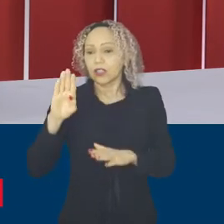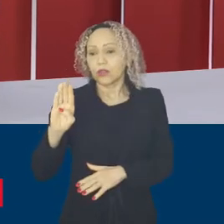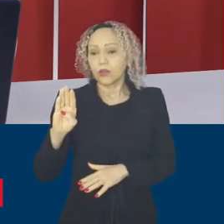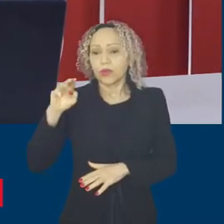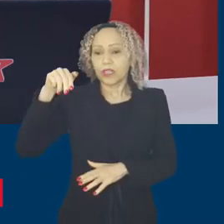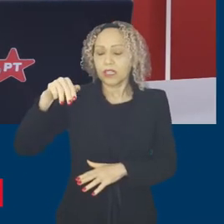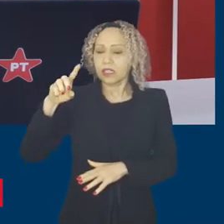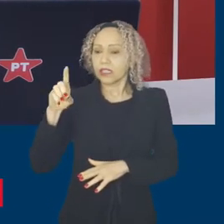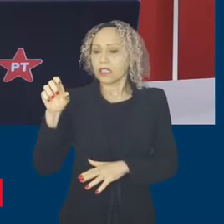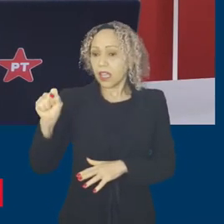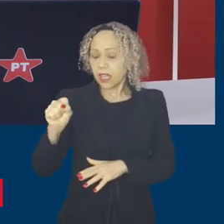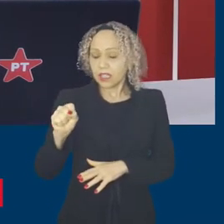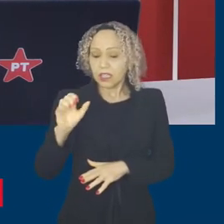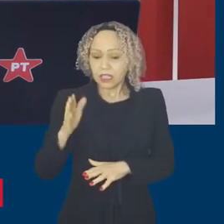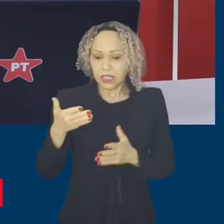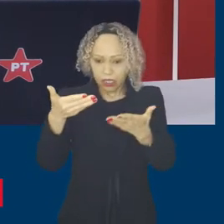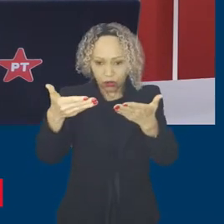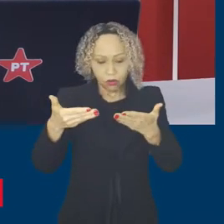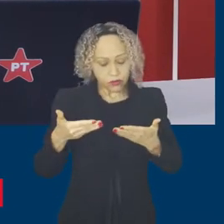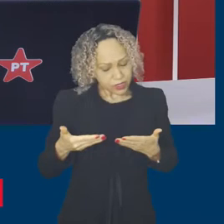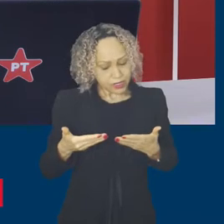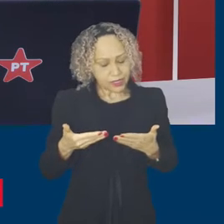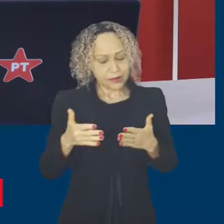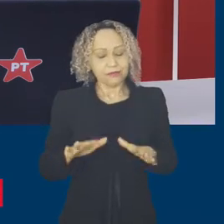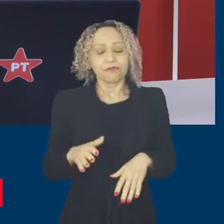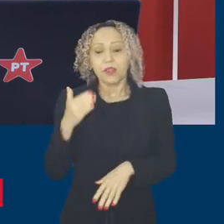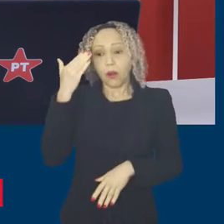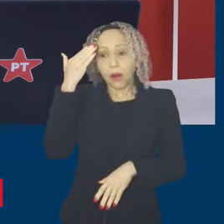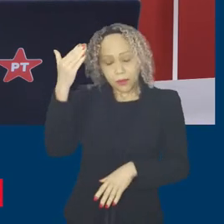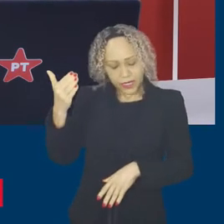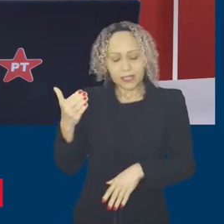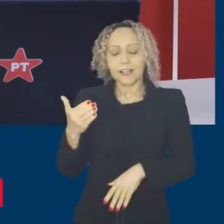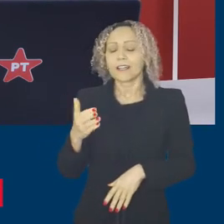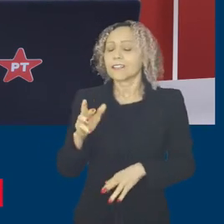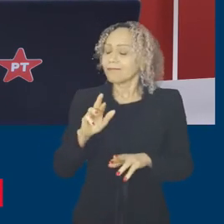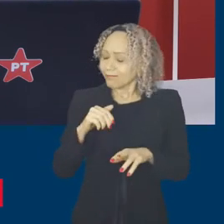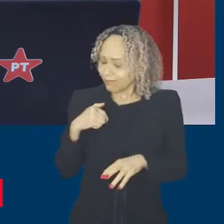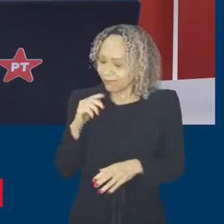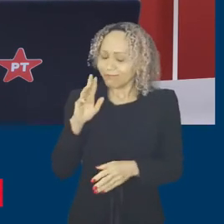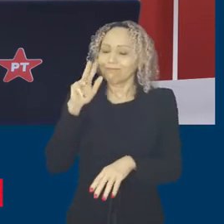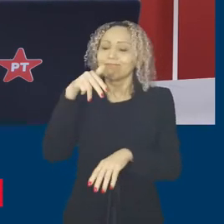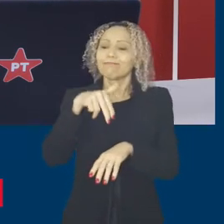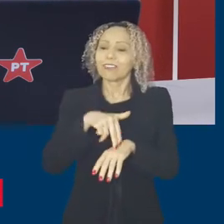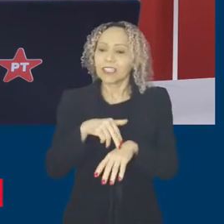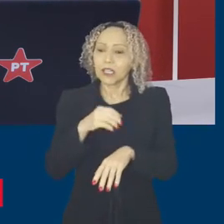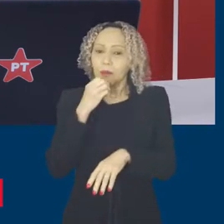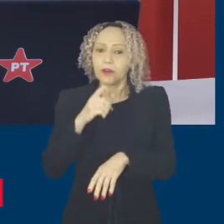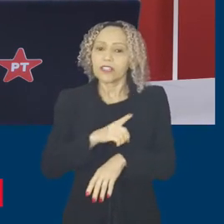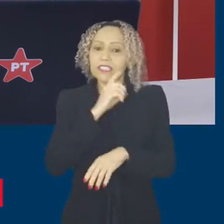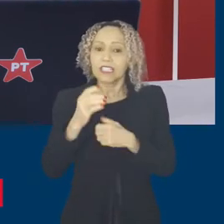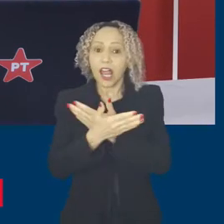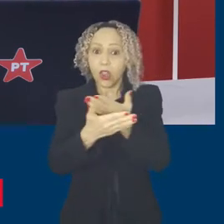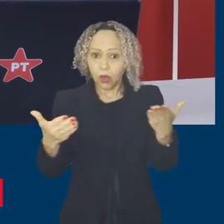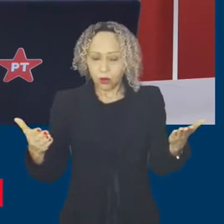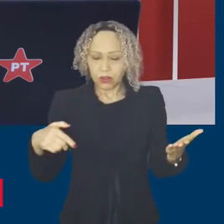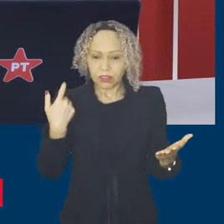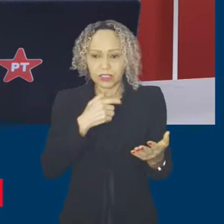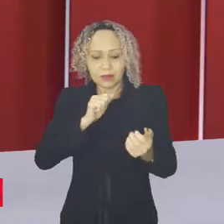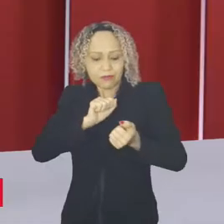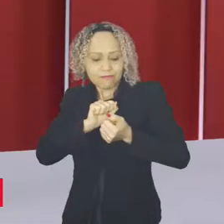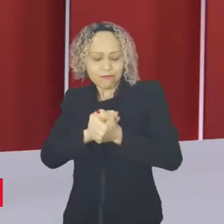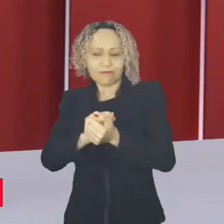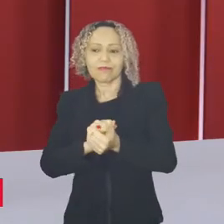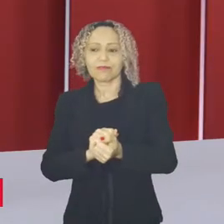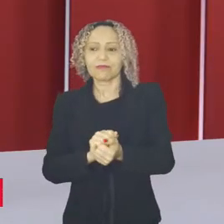Obrigado, Amanda. Conte sempre comigo e bom dia a todos, todas, todes. Tamo juntos. Tamo junto,